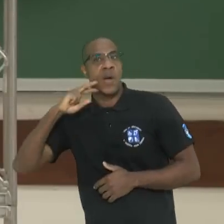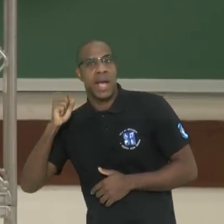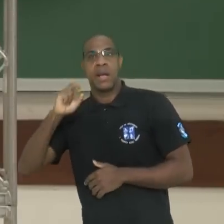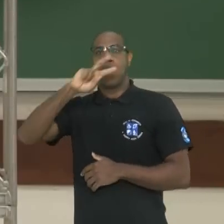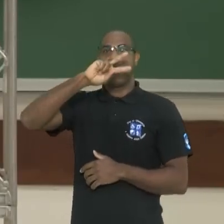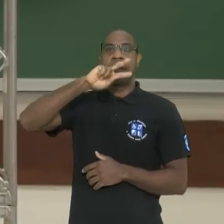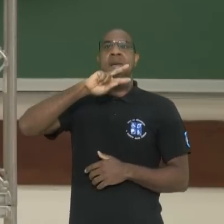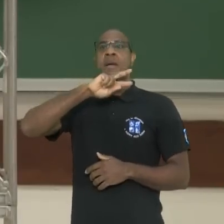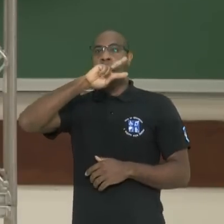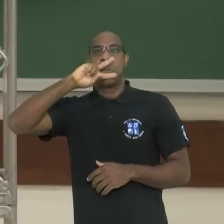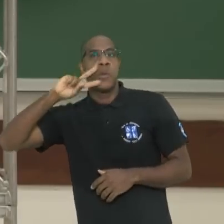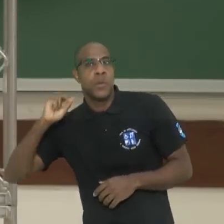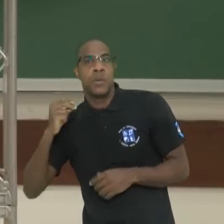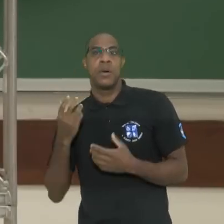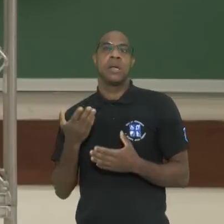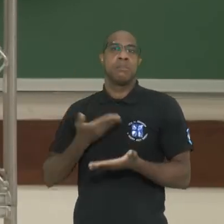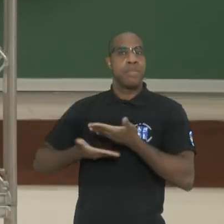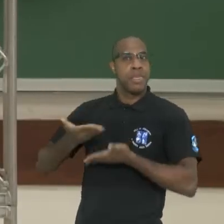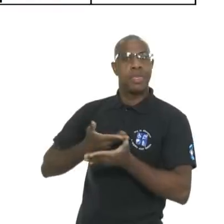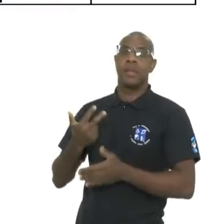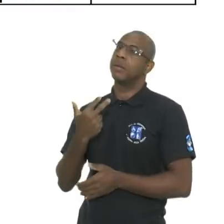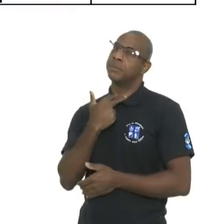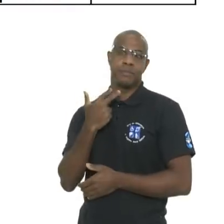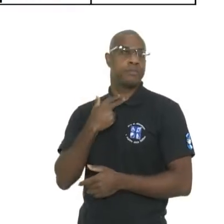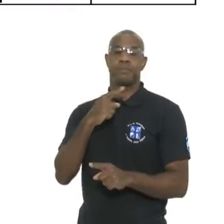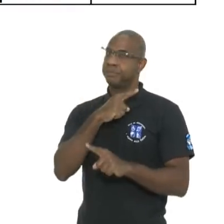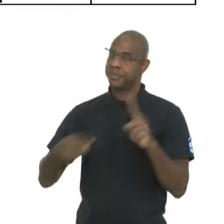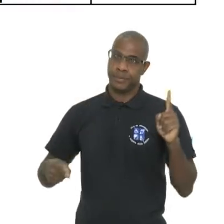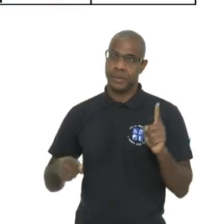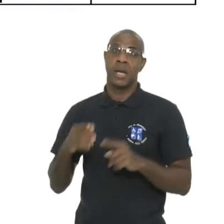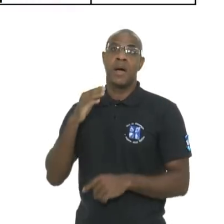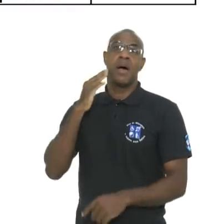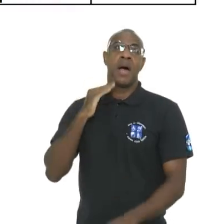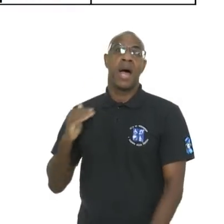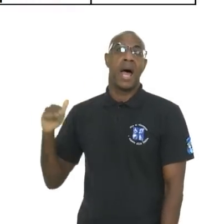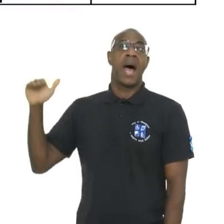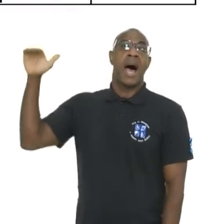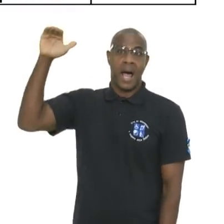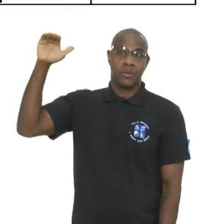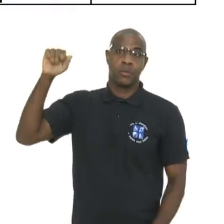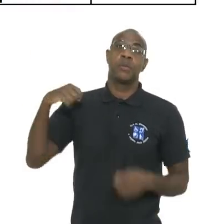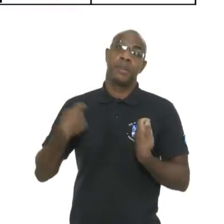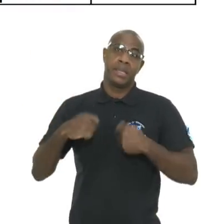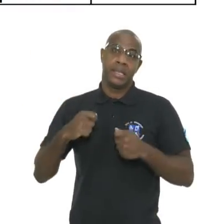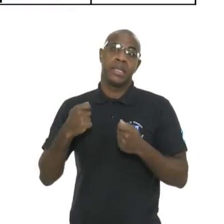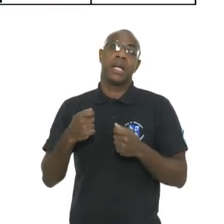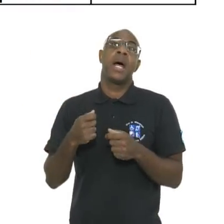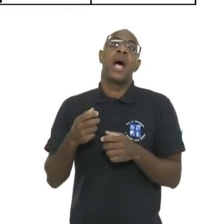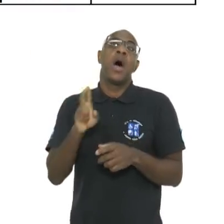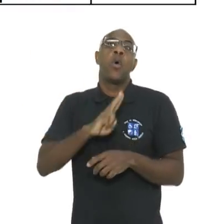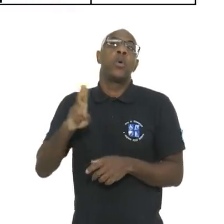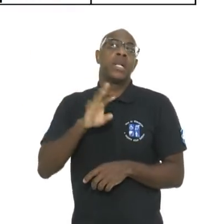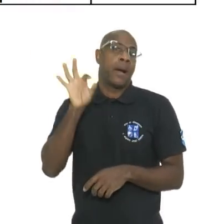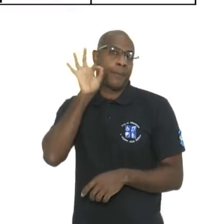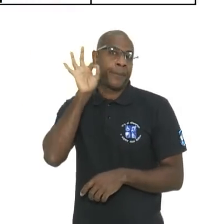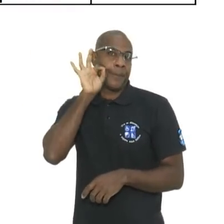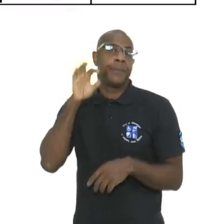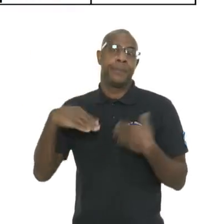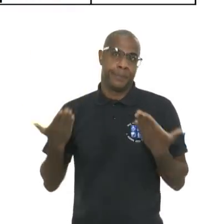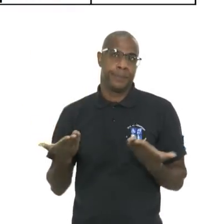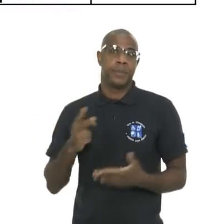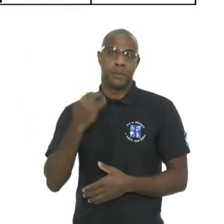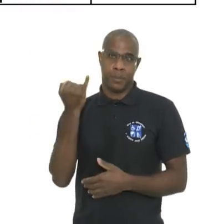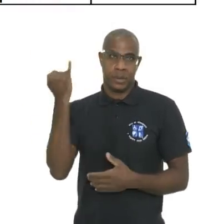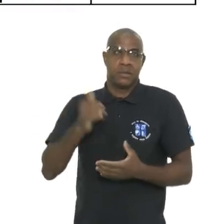são públicos e, no caso dos adultos, o uso do preservativo. Não existe vacina para essas doenças.